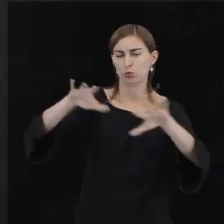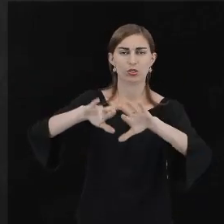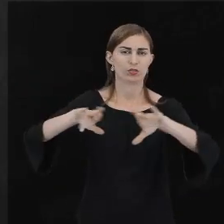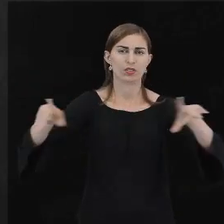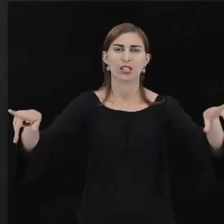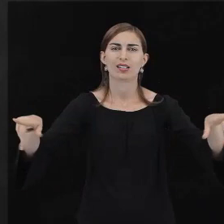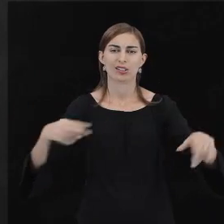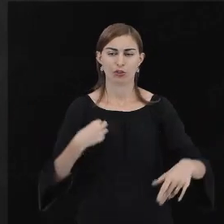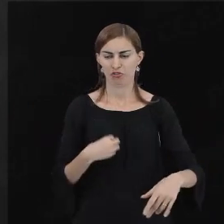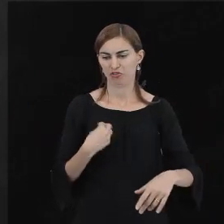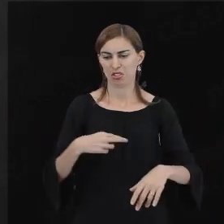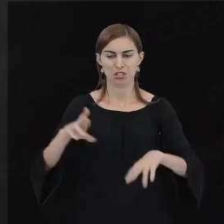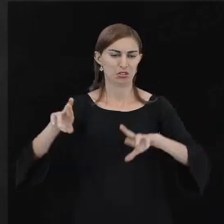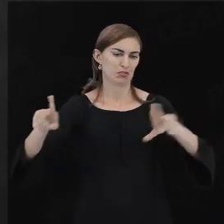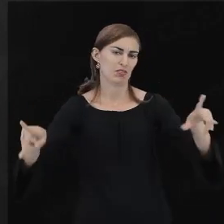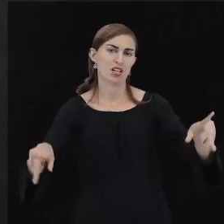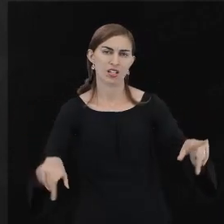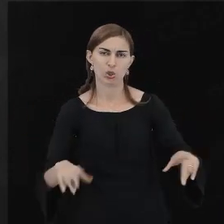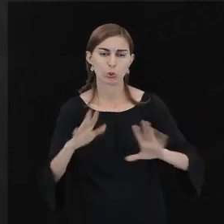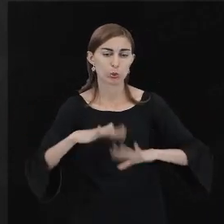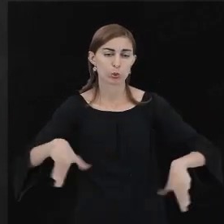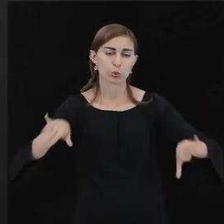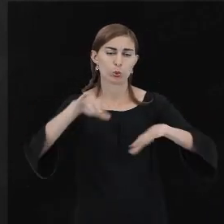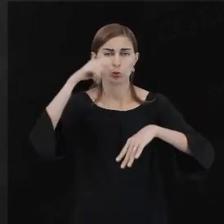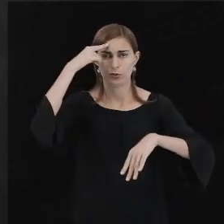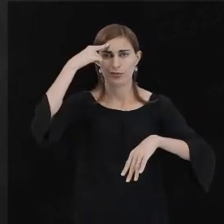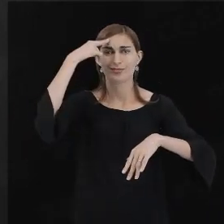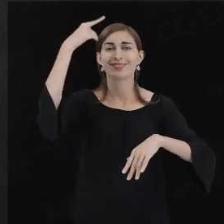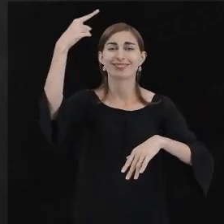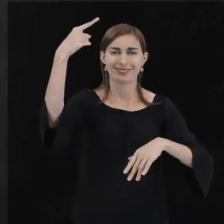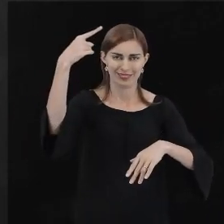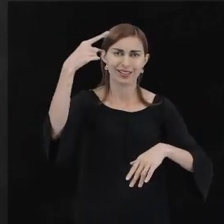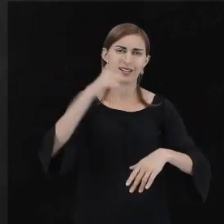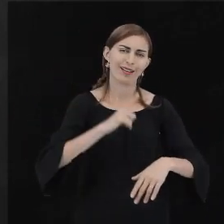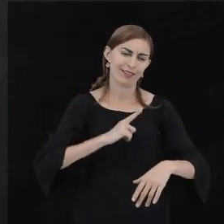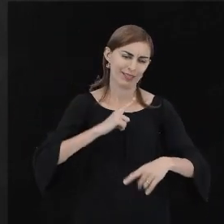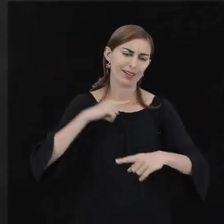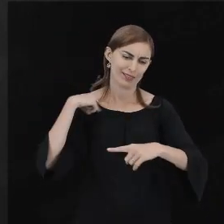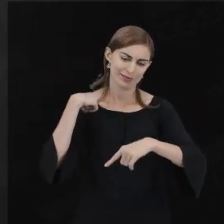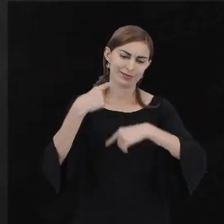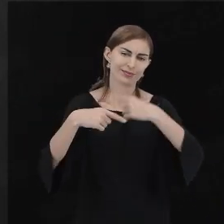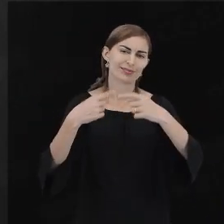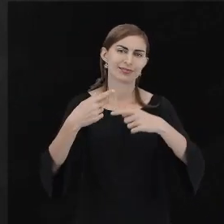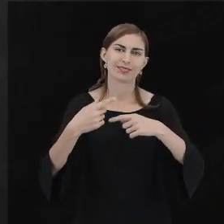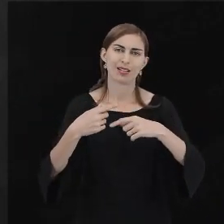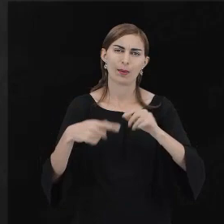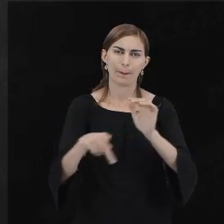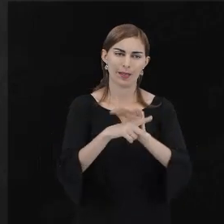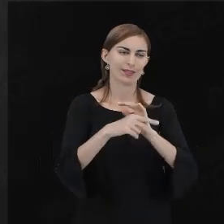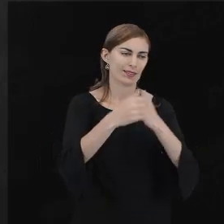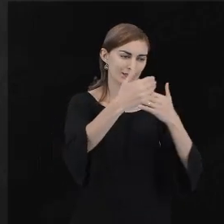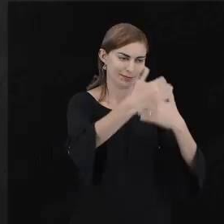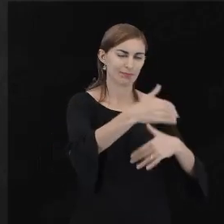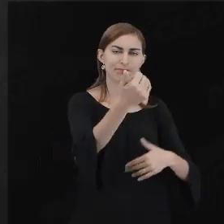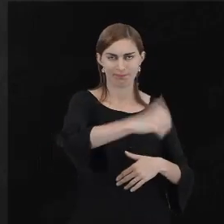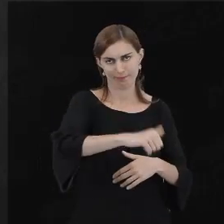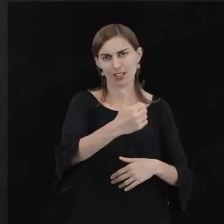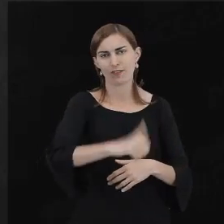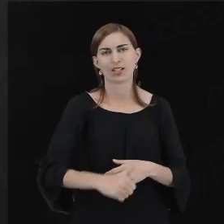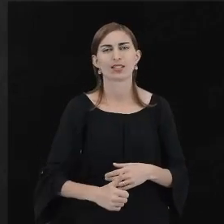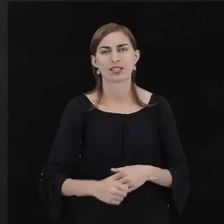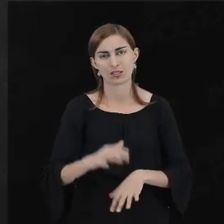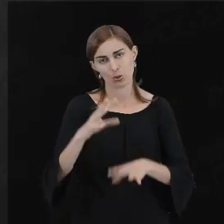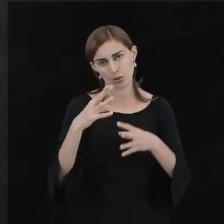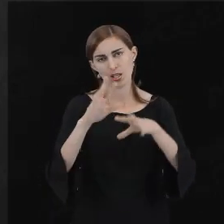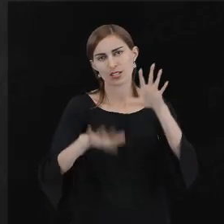seus universos de vida, né? Então, toda essa ideia tem repercussão na avaliação, porque muitas vezes